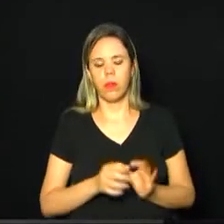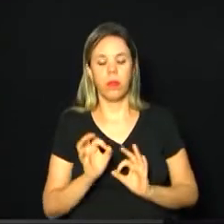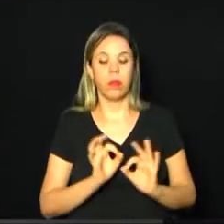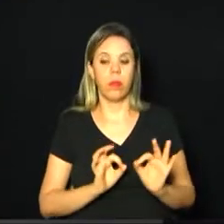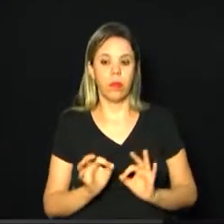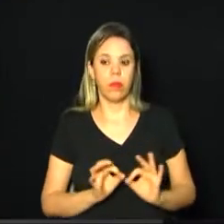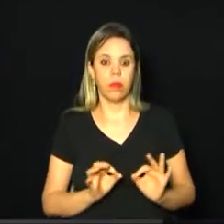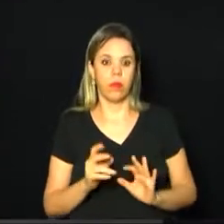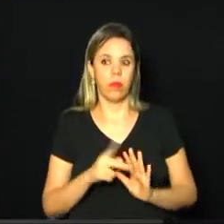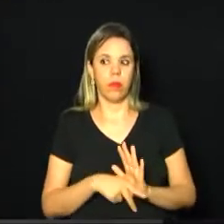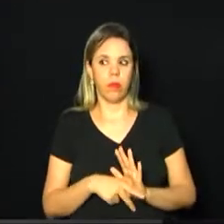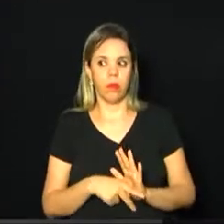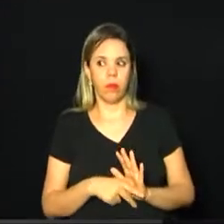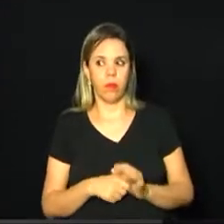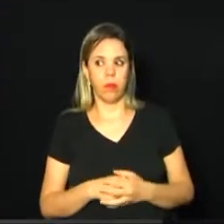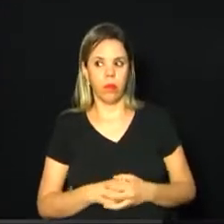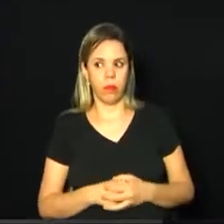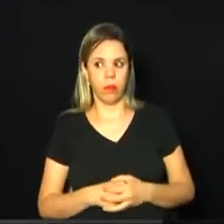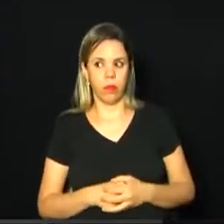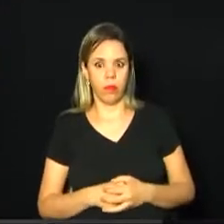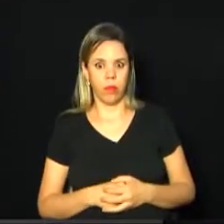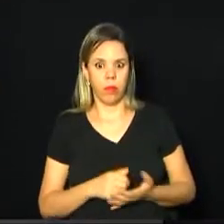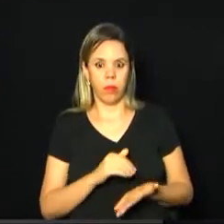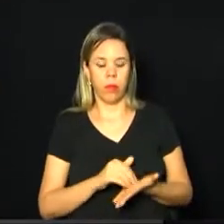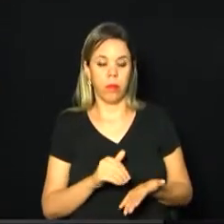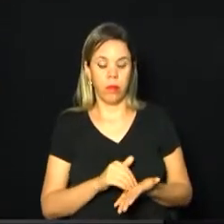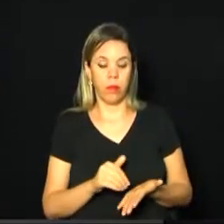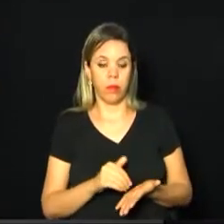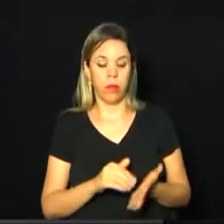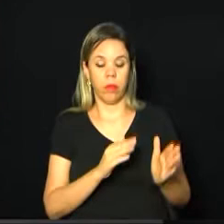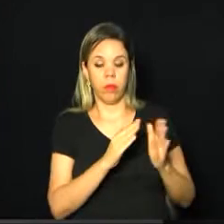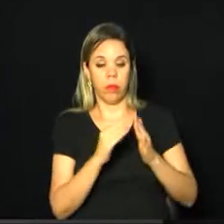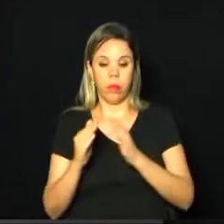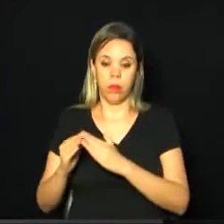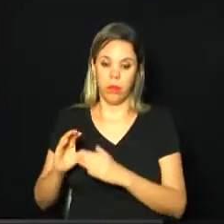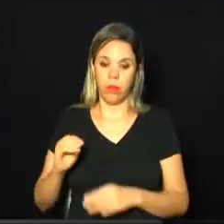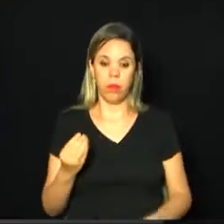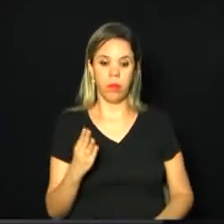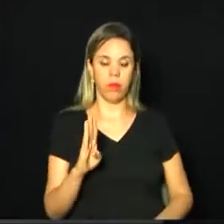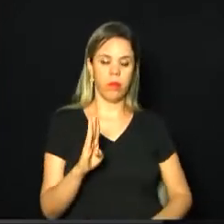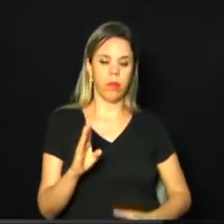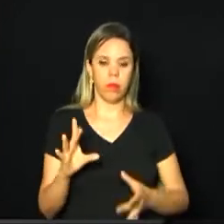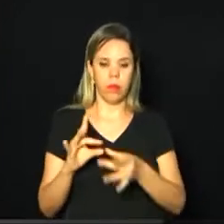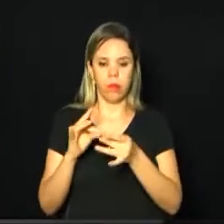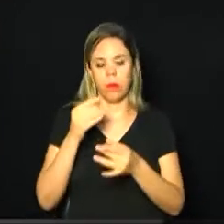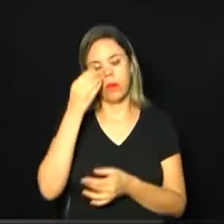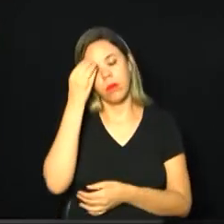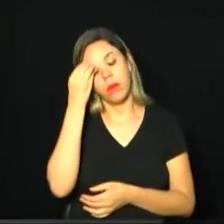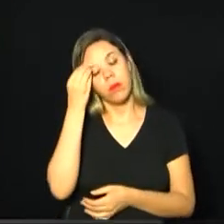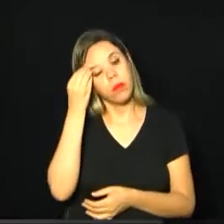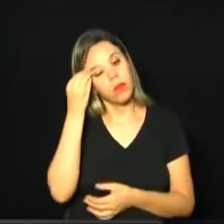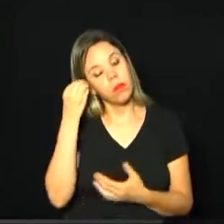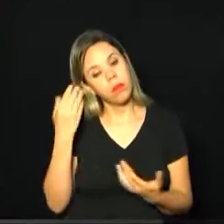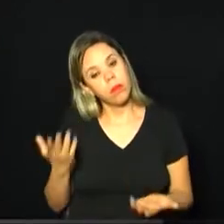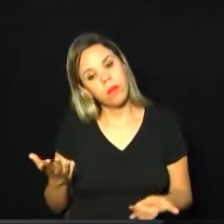desse projeto por outro lado a Secretaria de Habitação e Cohab elas são muito